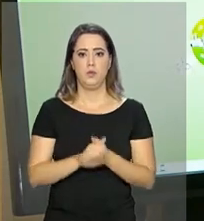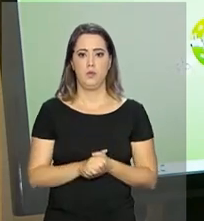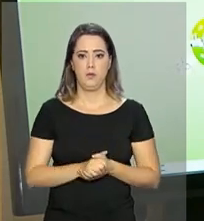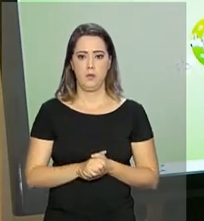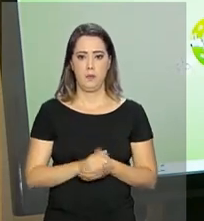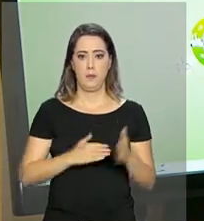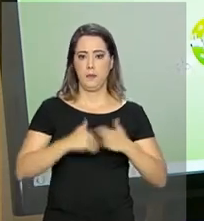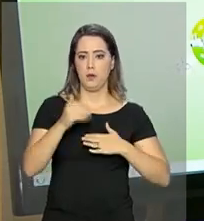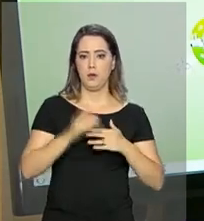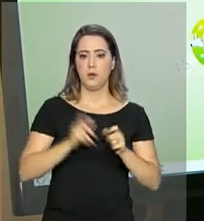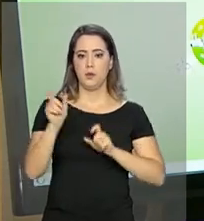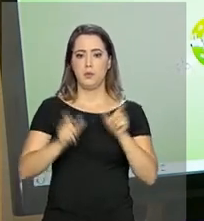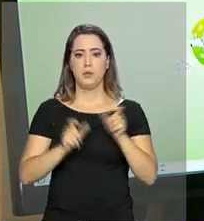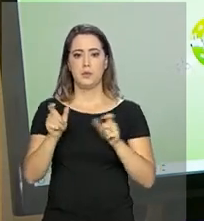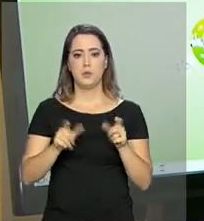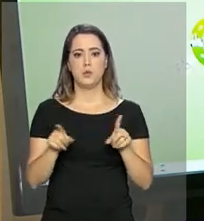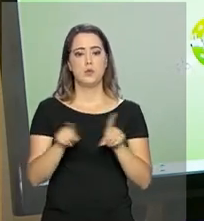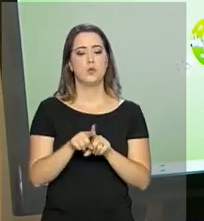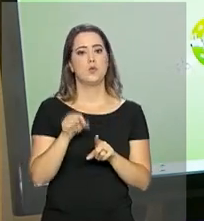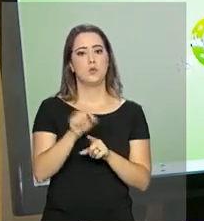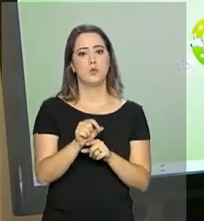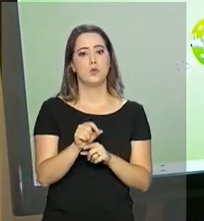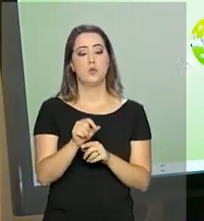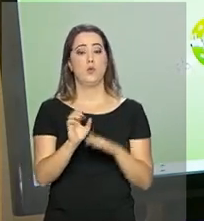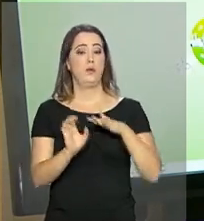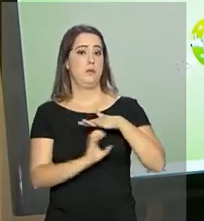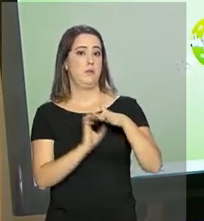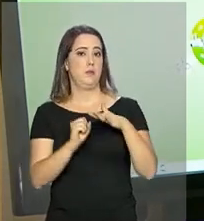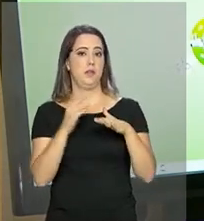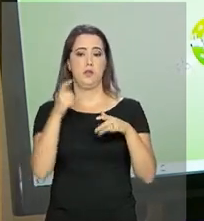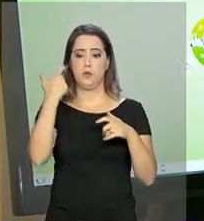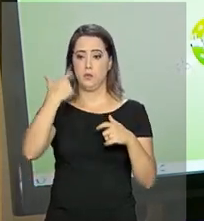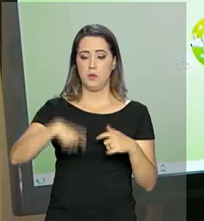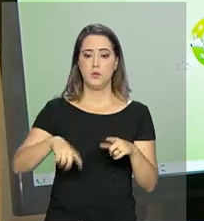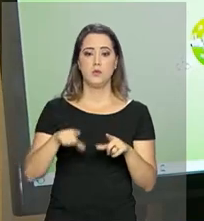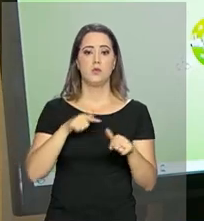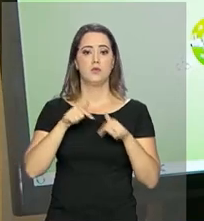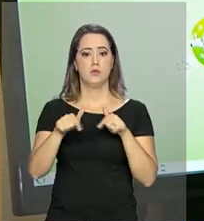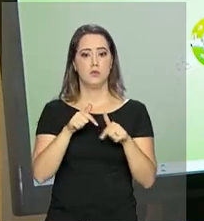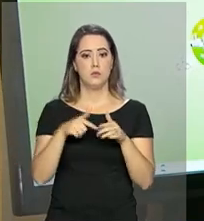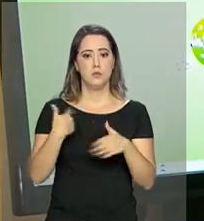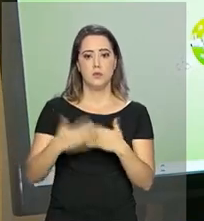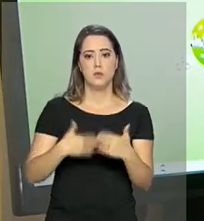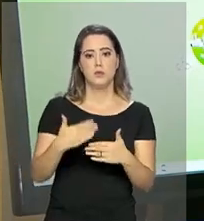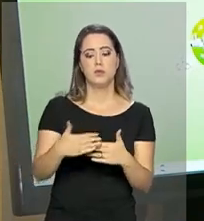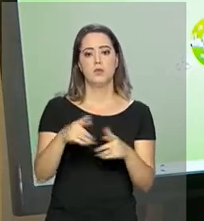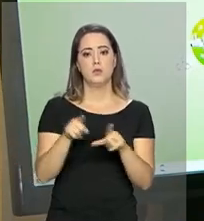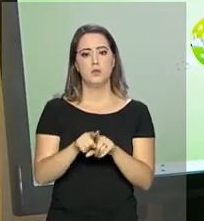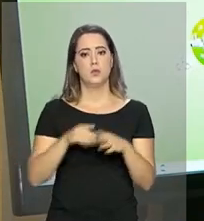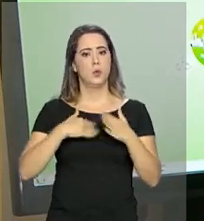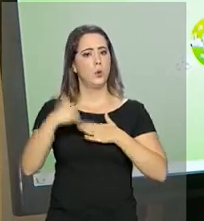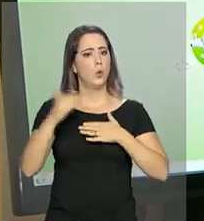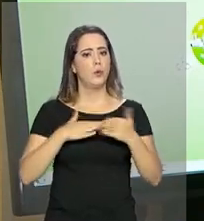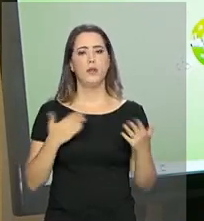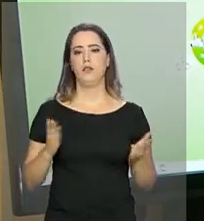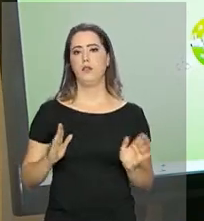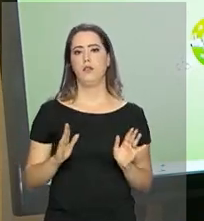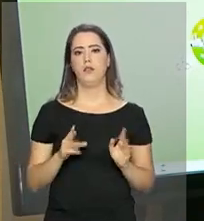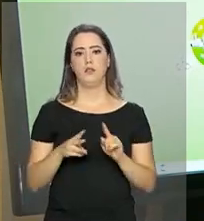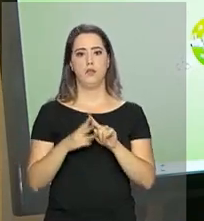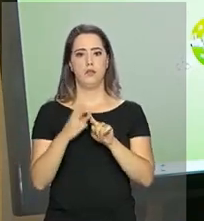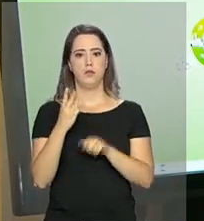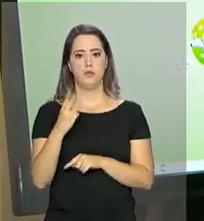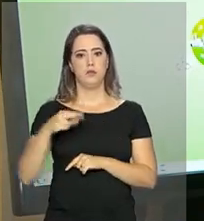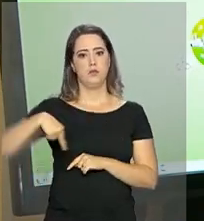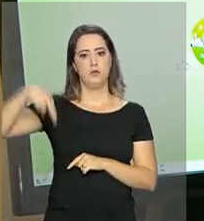qualquer pessoa física ou jurídica que existe alguma atividade produtiva em indistintamente nas três